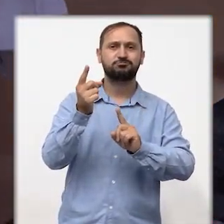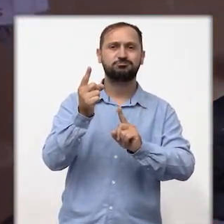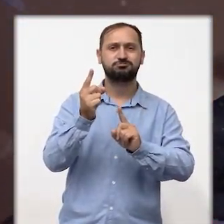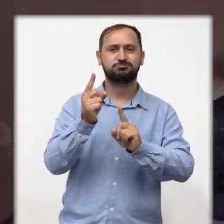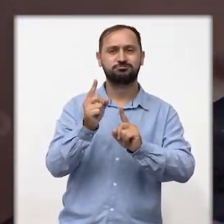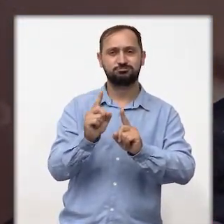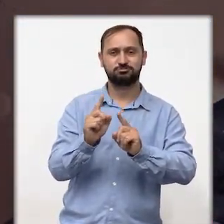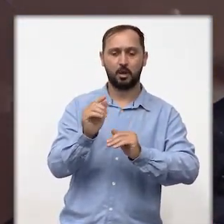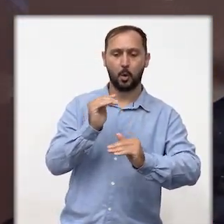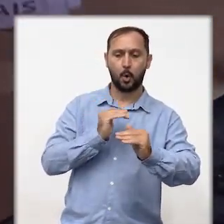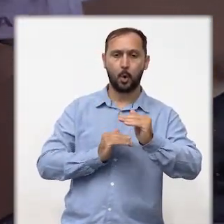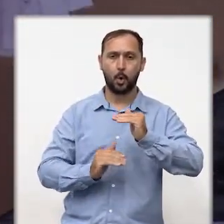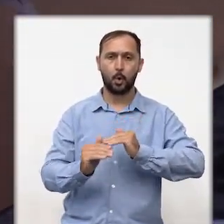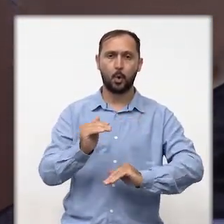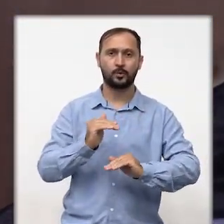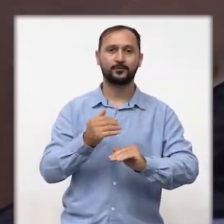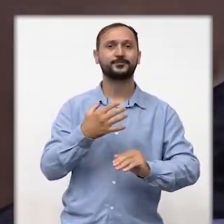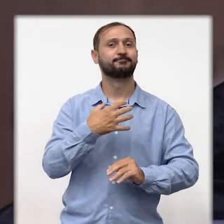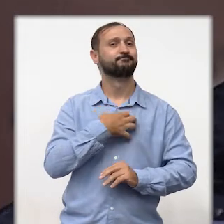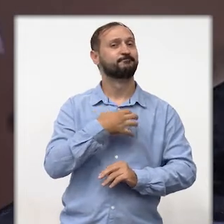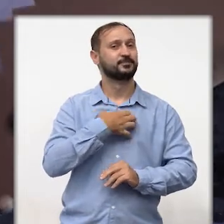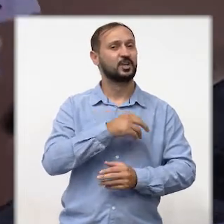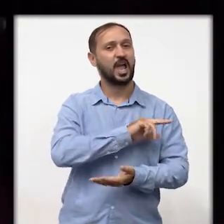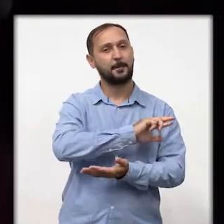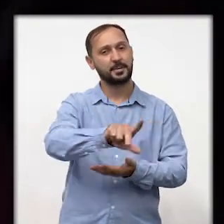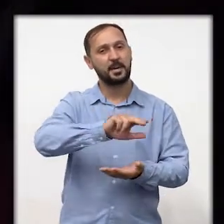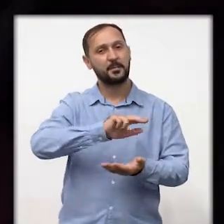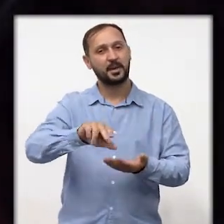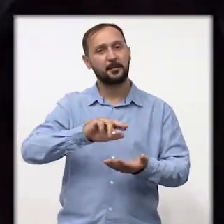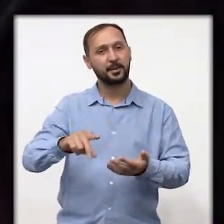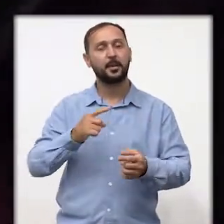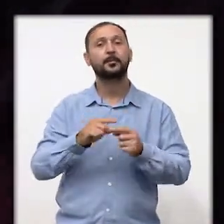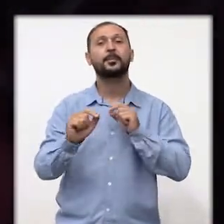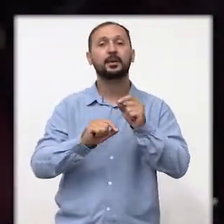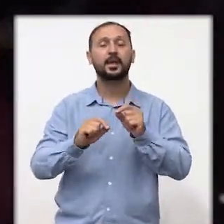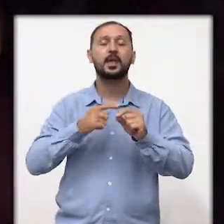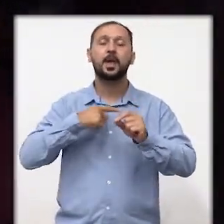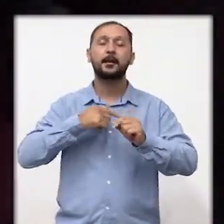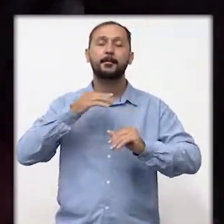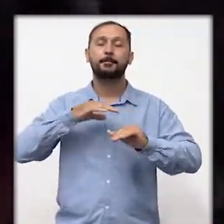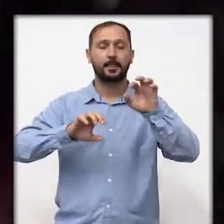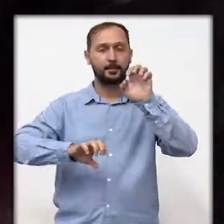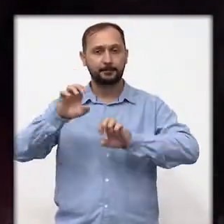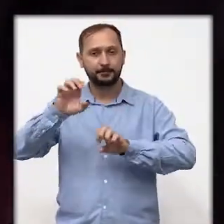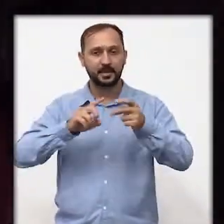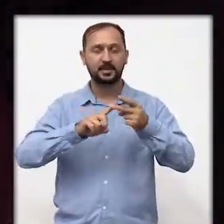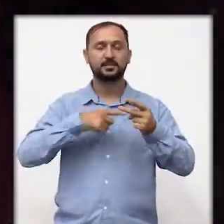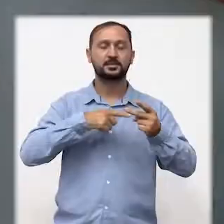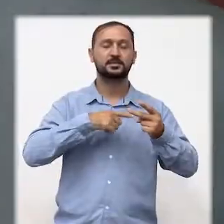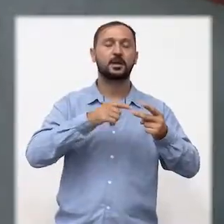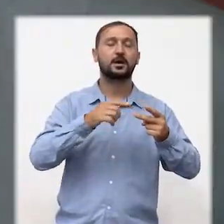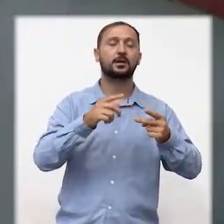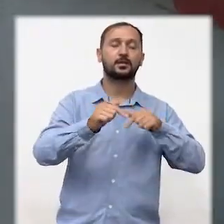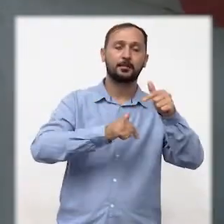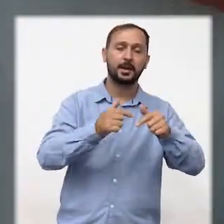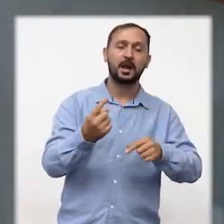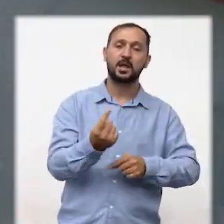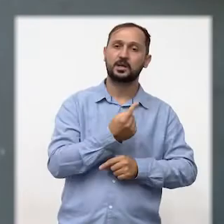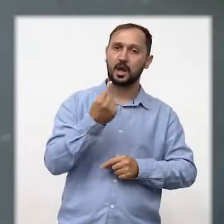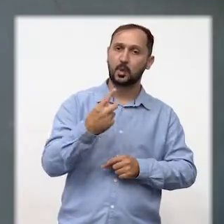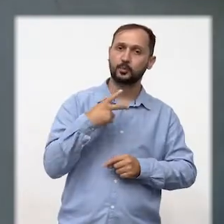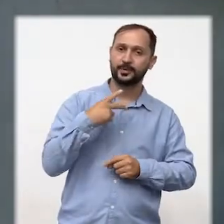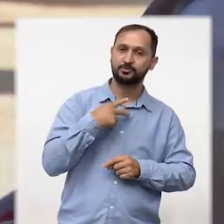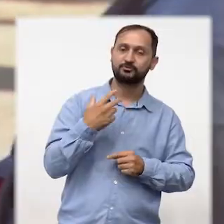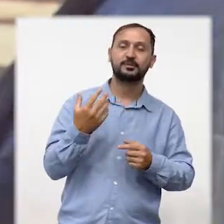economia. Isso foi sentido em todas as pontas, por quem emprega, por quem é empregado e por quem trabalha por